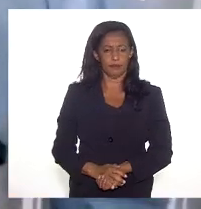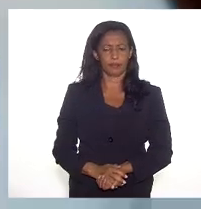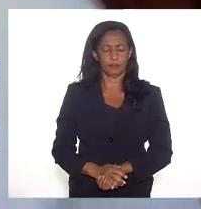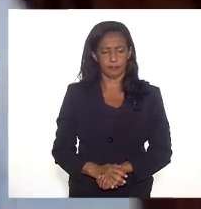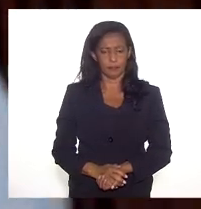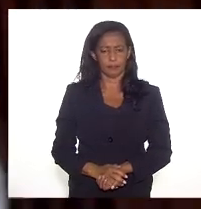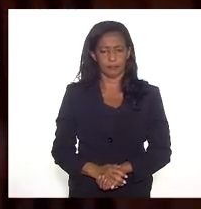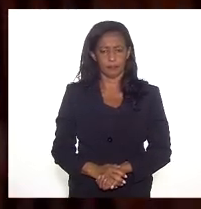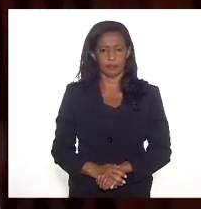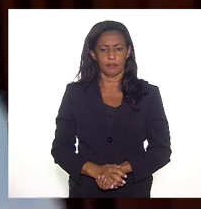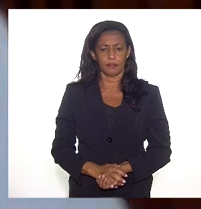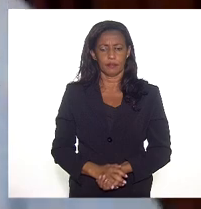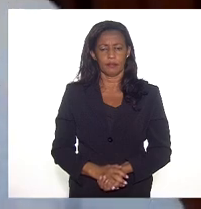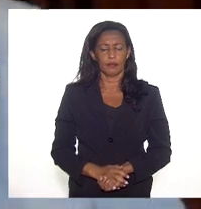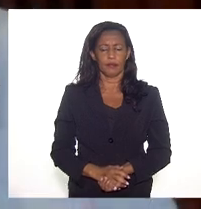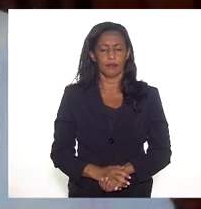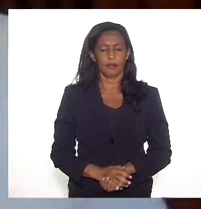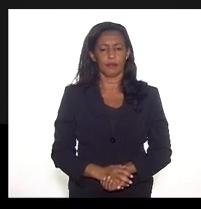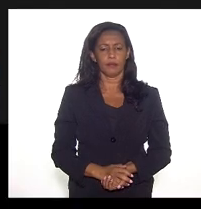Vovô.